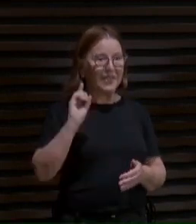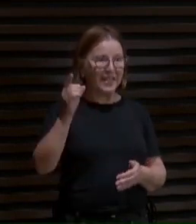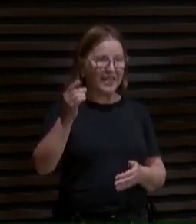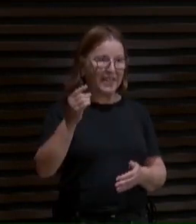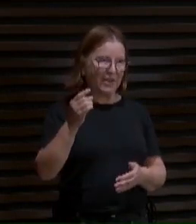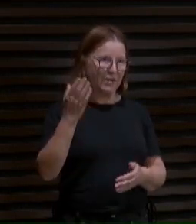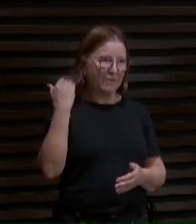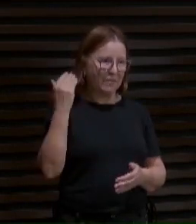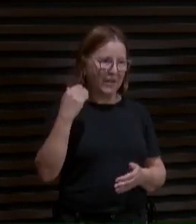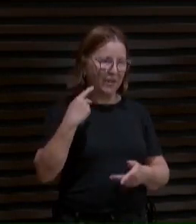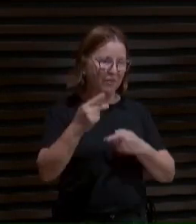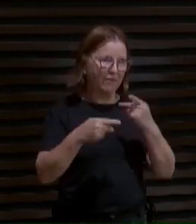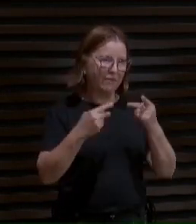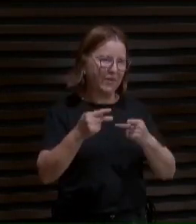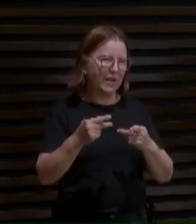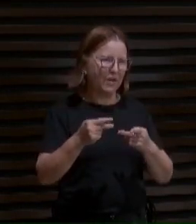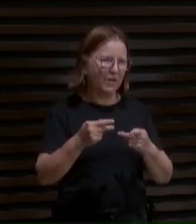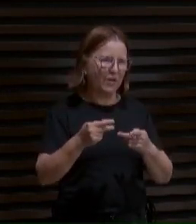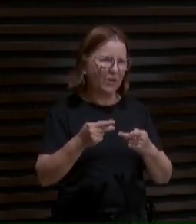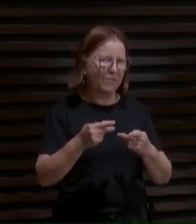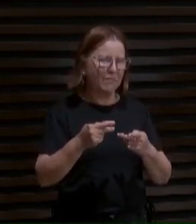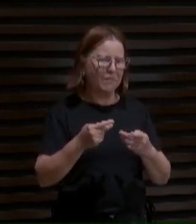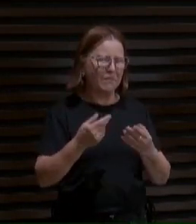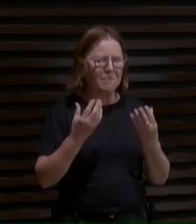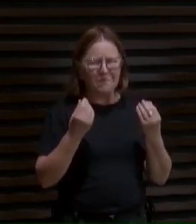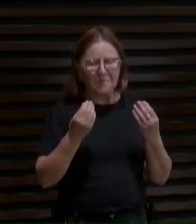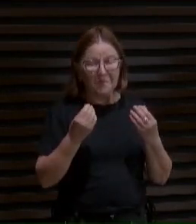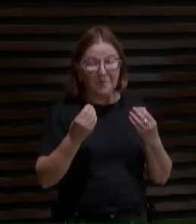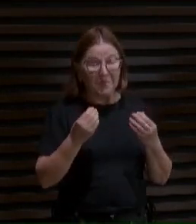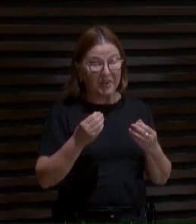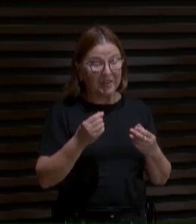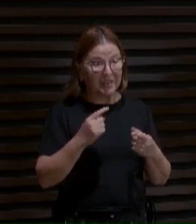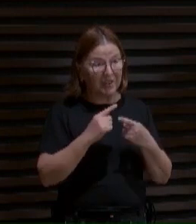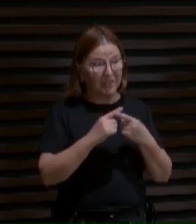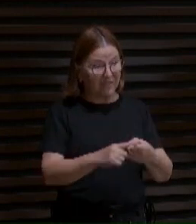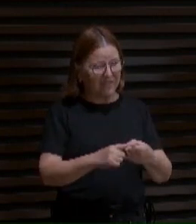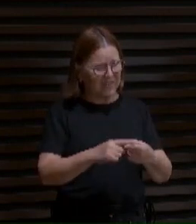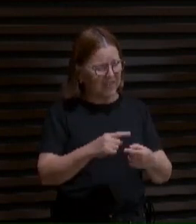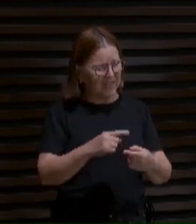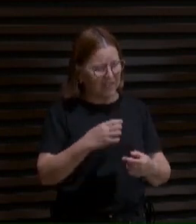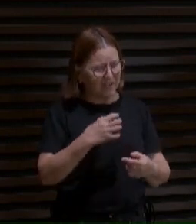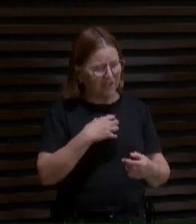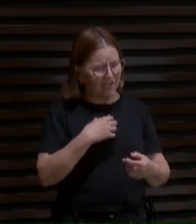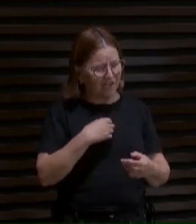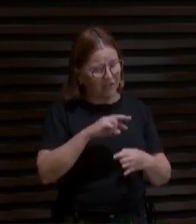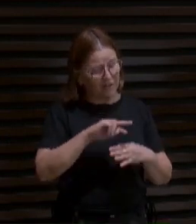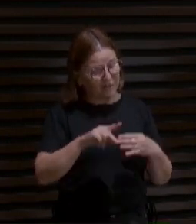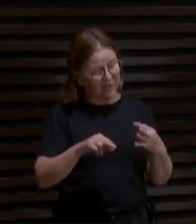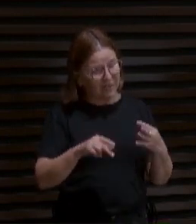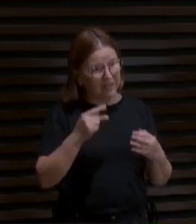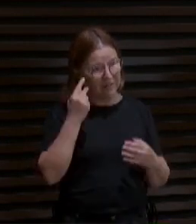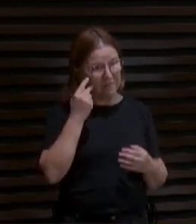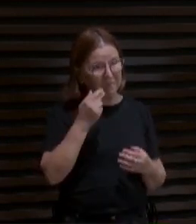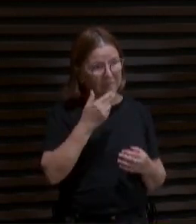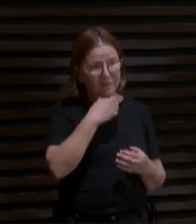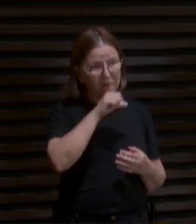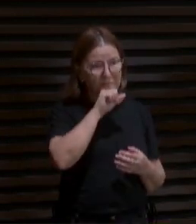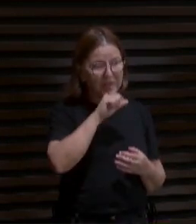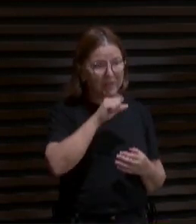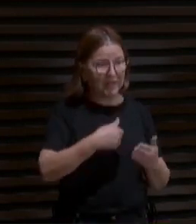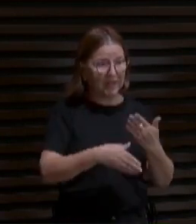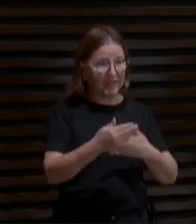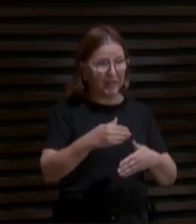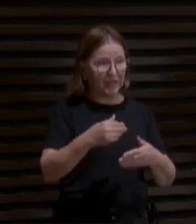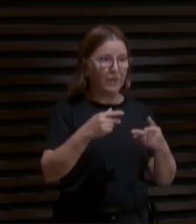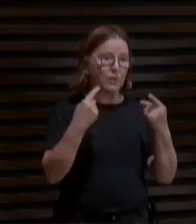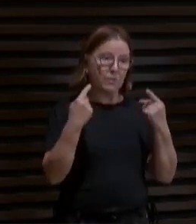falado muitas vezes e de muitas maneiras aos pais, pelos profetas, olha